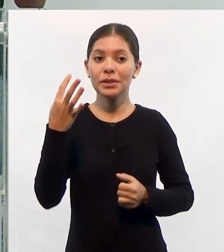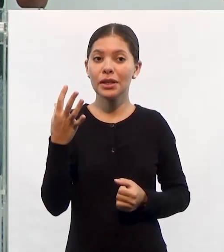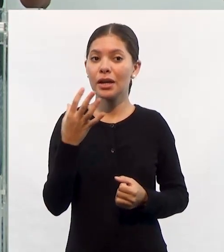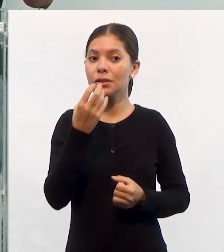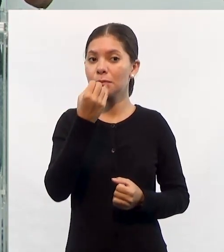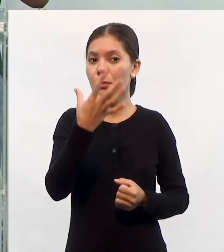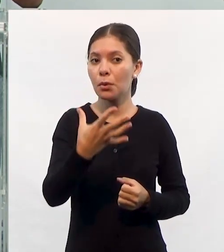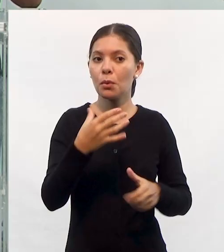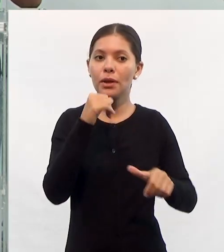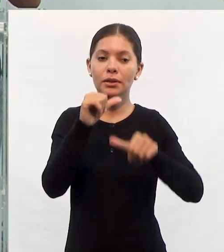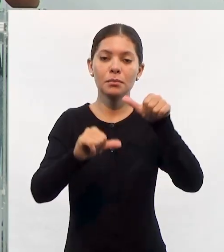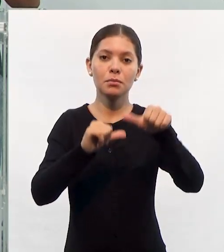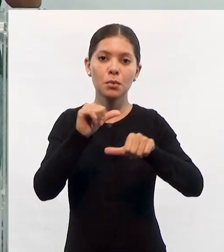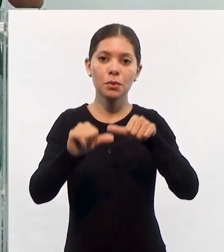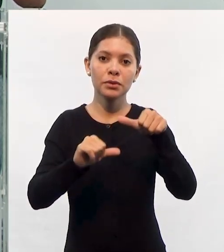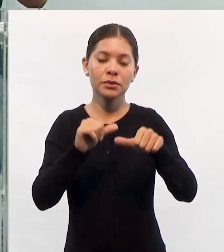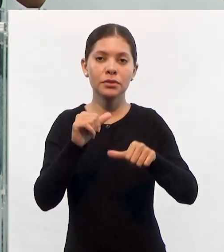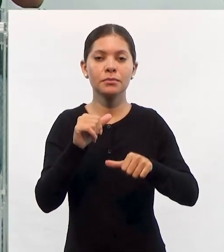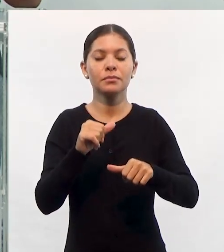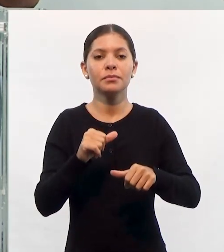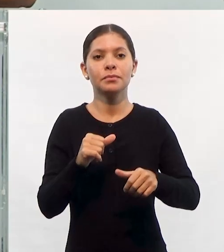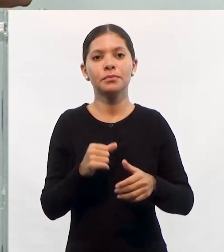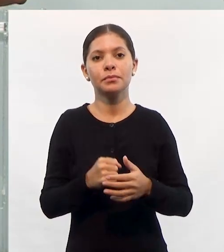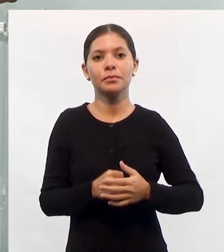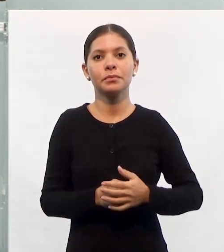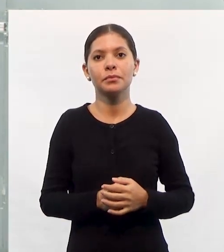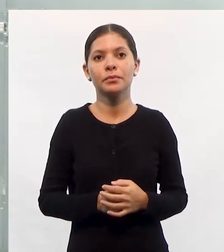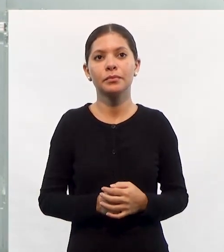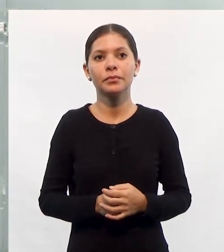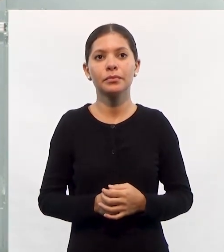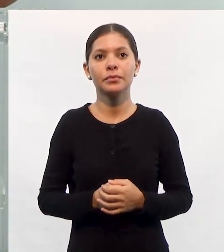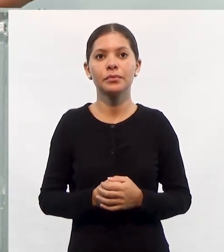poder transformar esse minério de ferro em ferro.